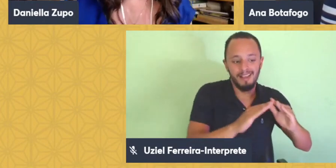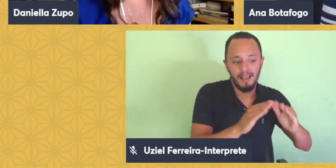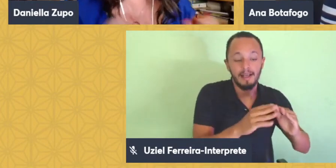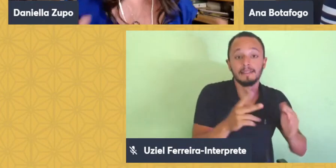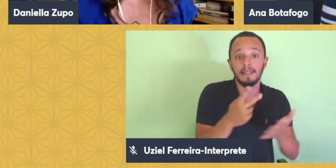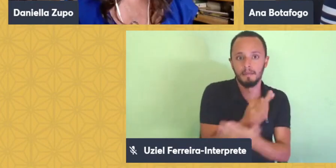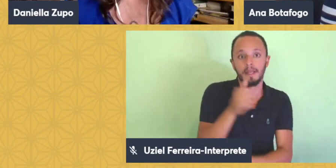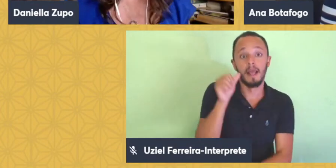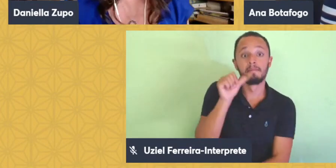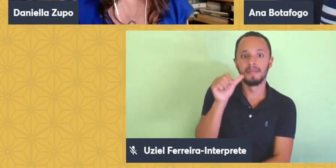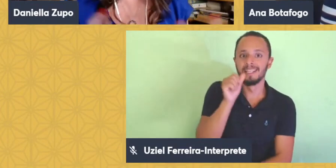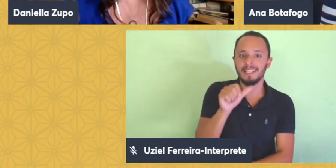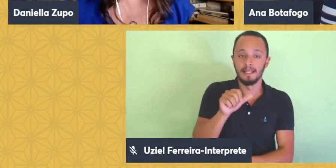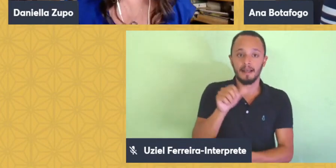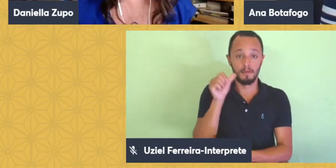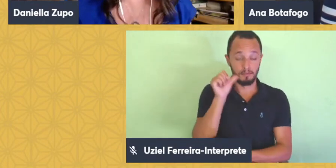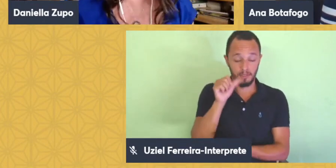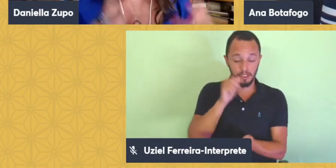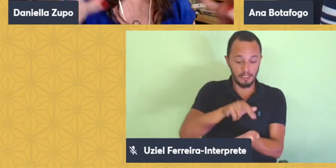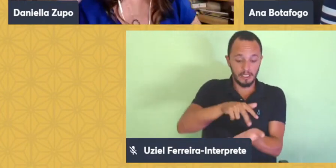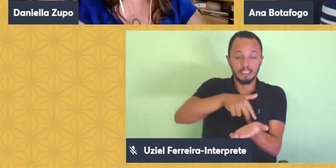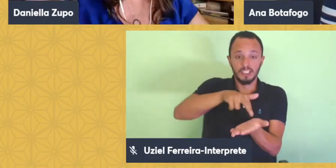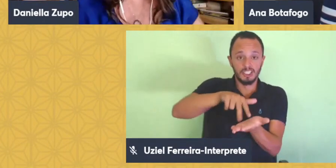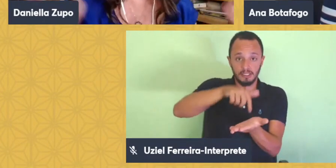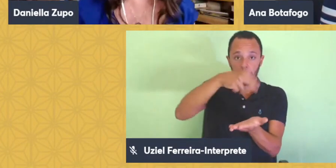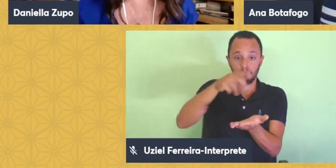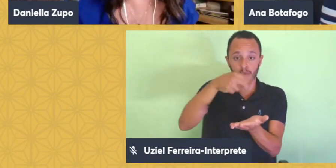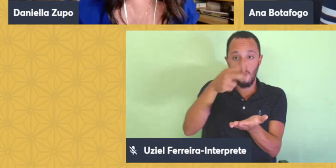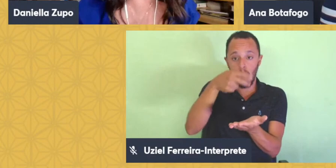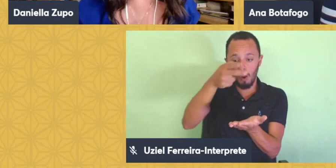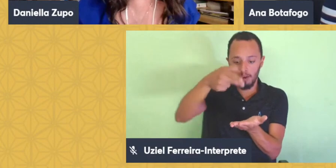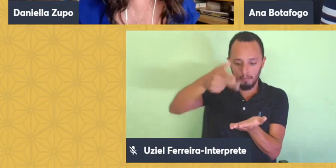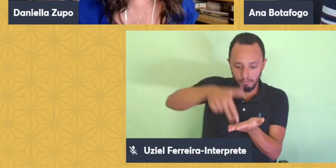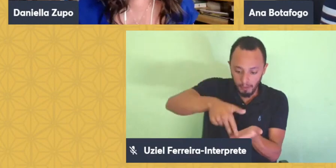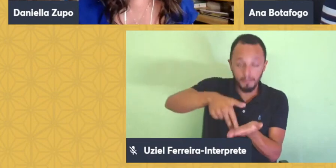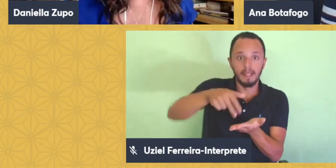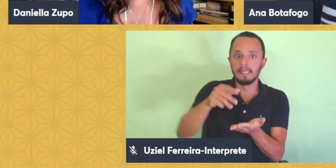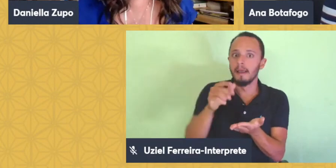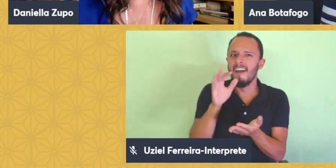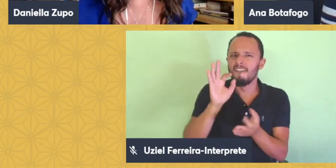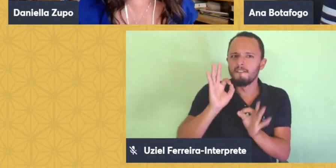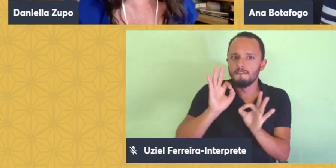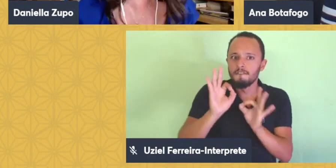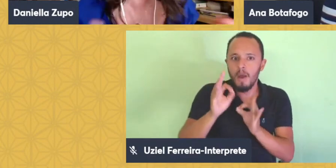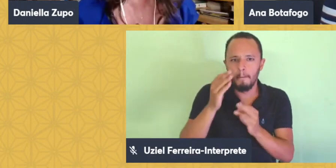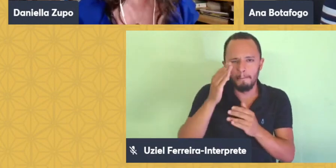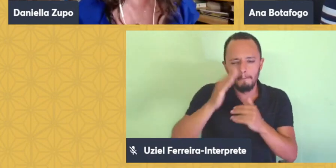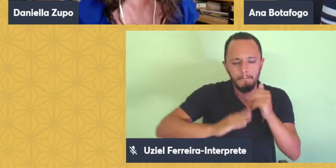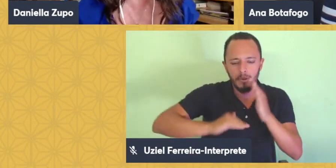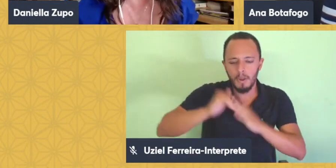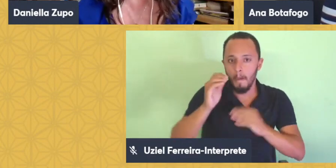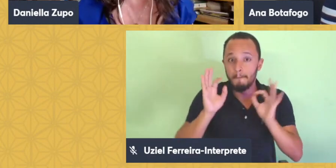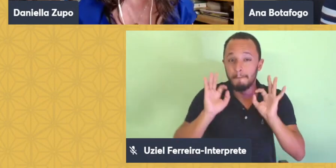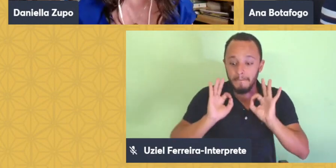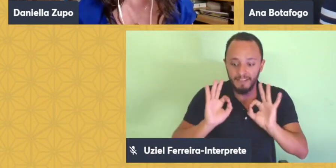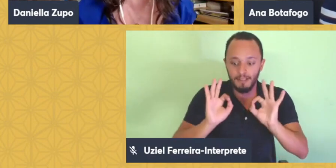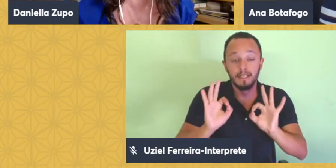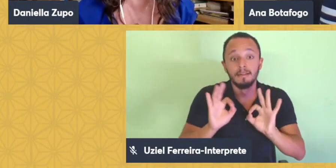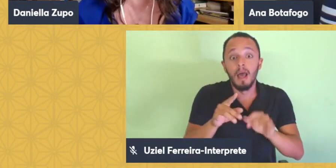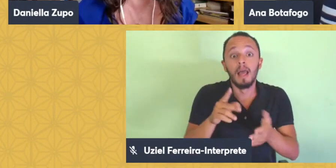Simone na Elsa ela ginasta americana maravilhosa grande estrela né esperado nas olimpíadas e ela desistiu